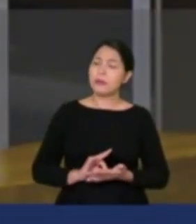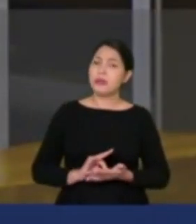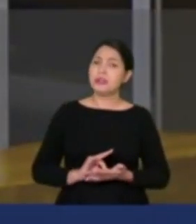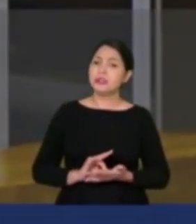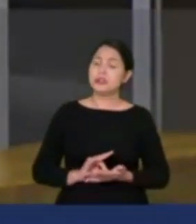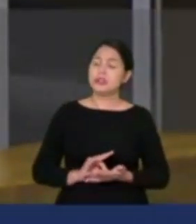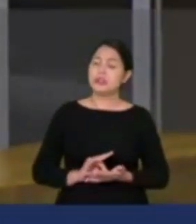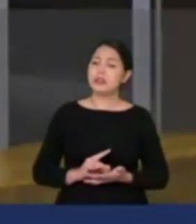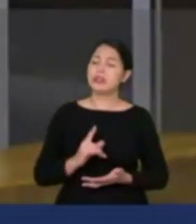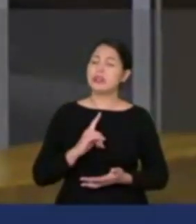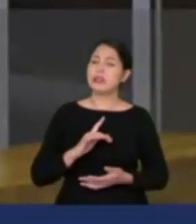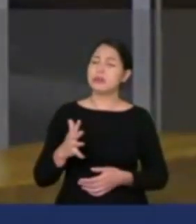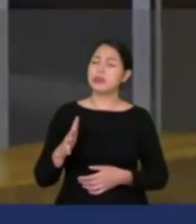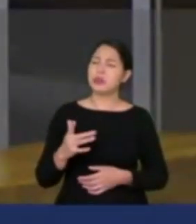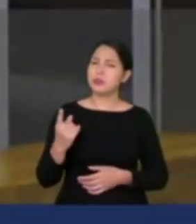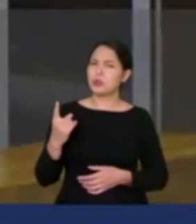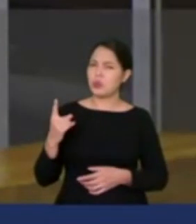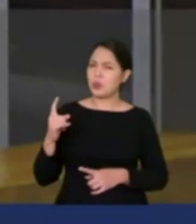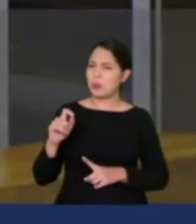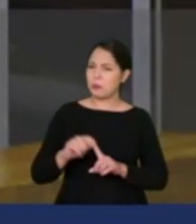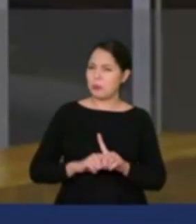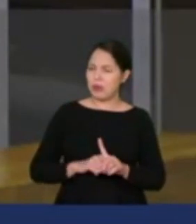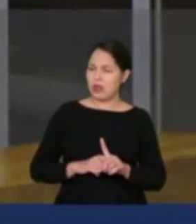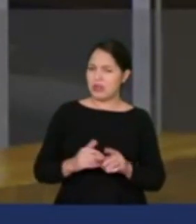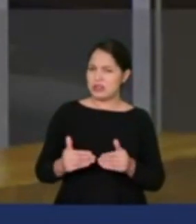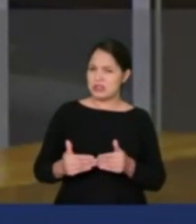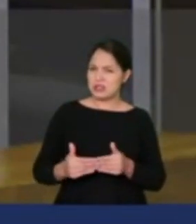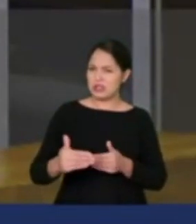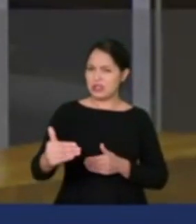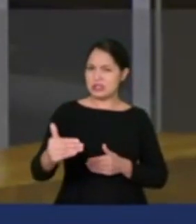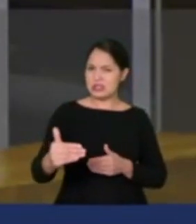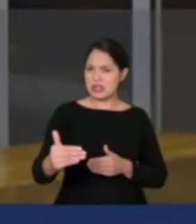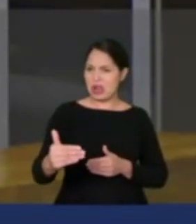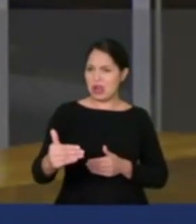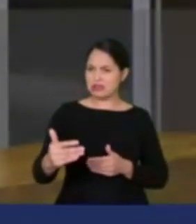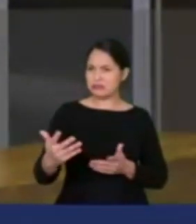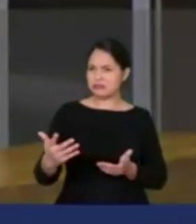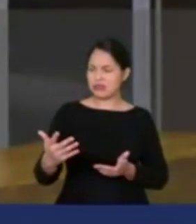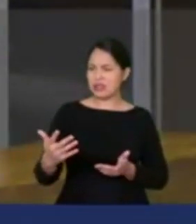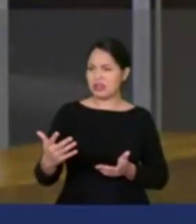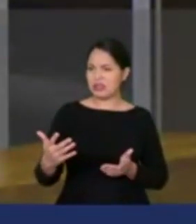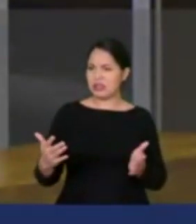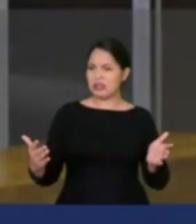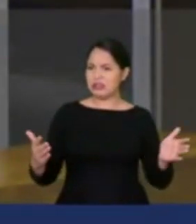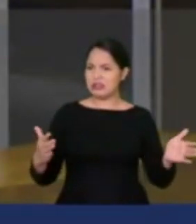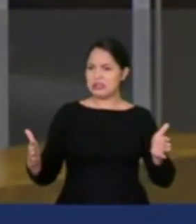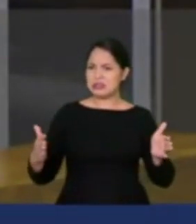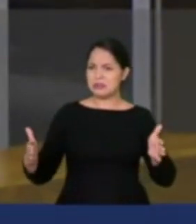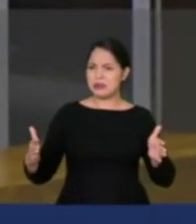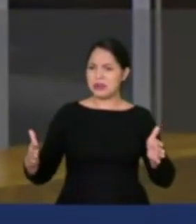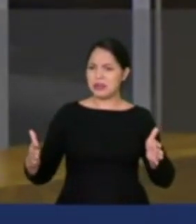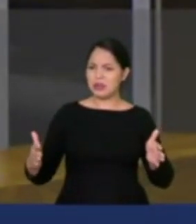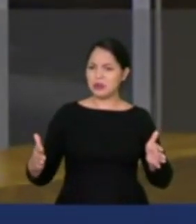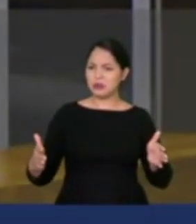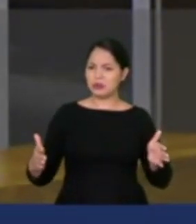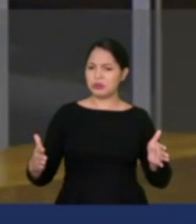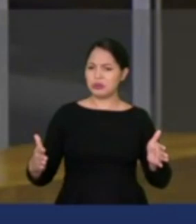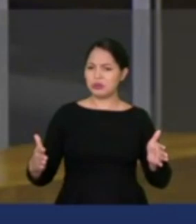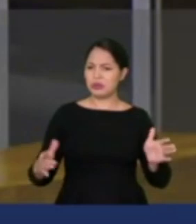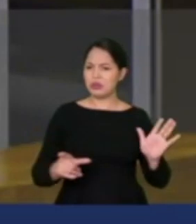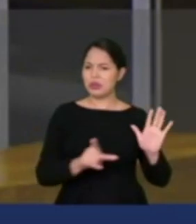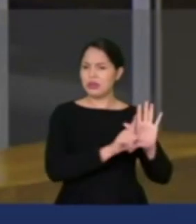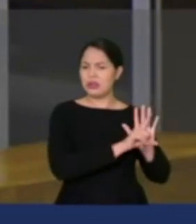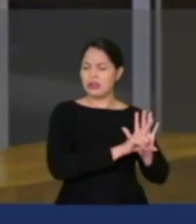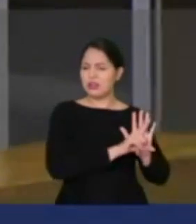de um mês. E durante esse período de legislatura que nós tivemos, nós